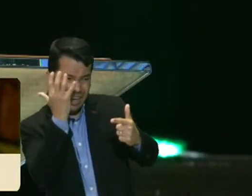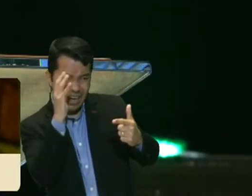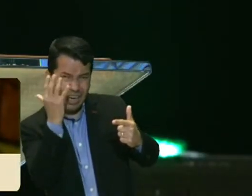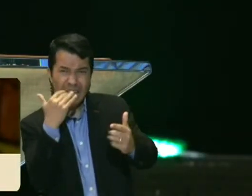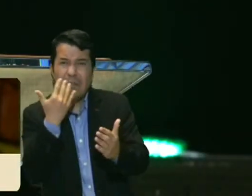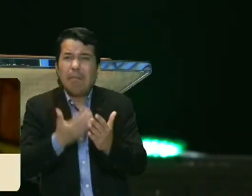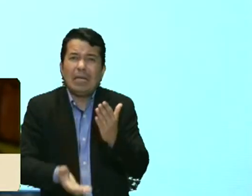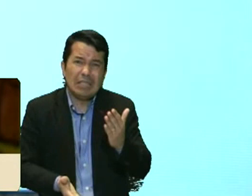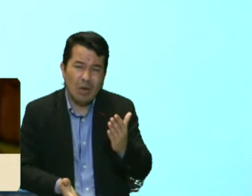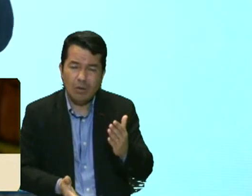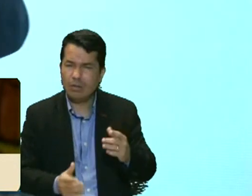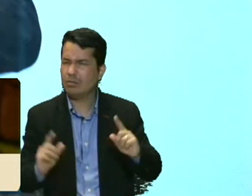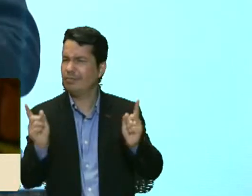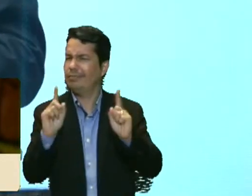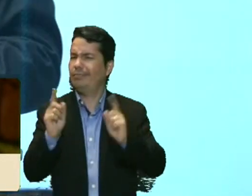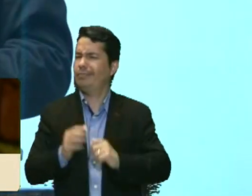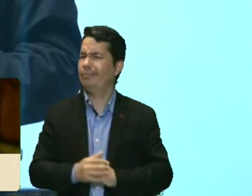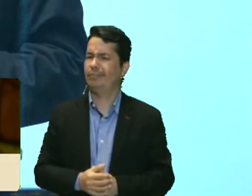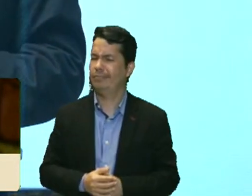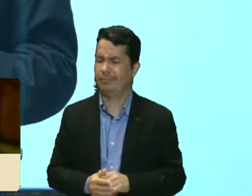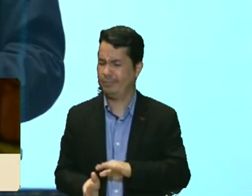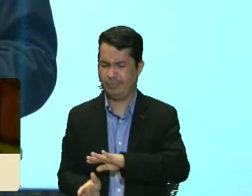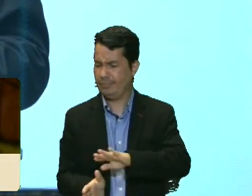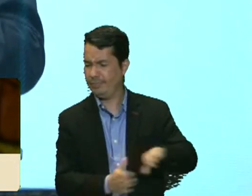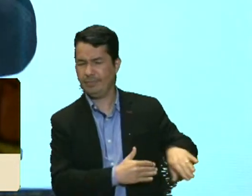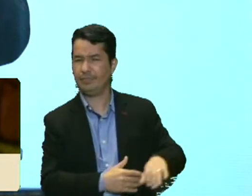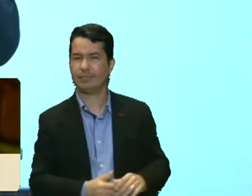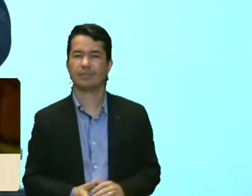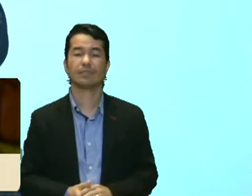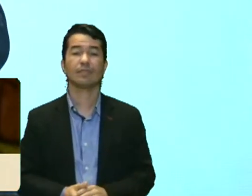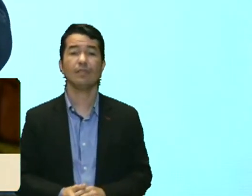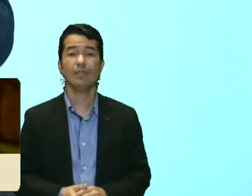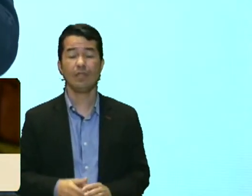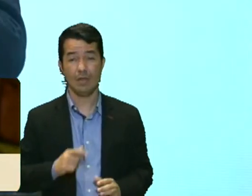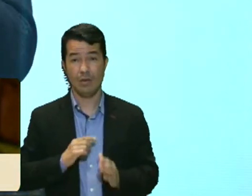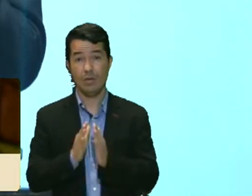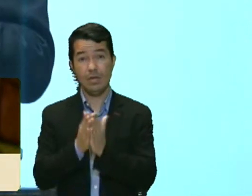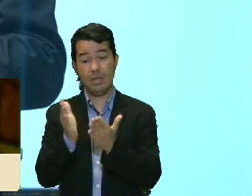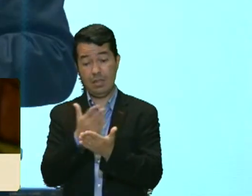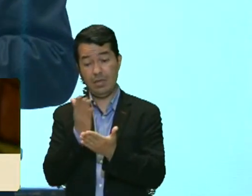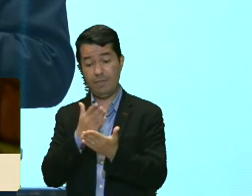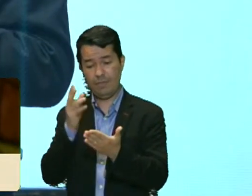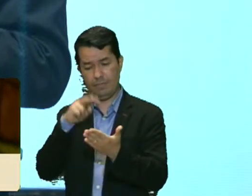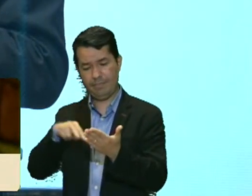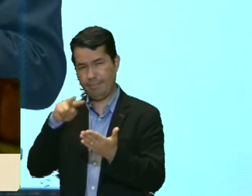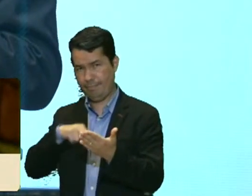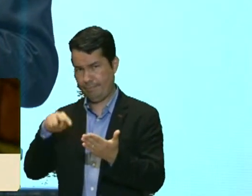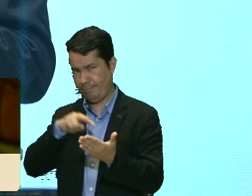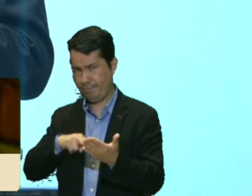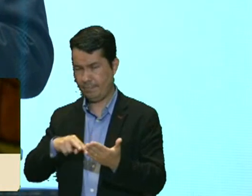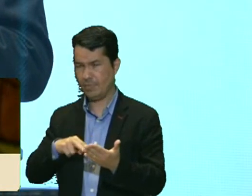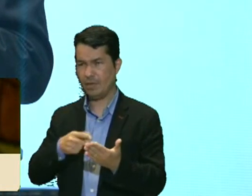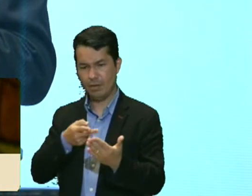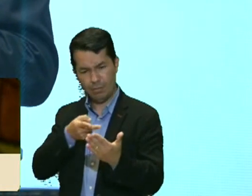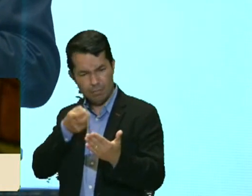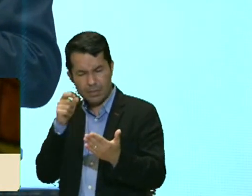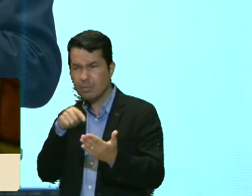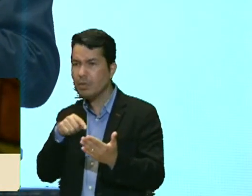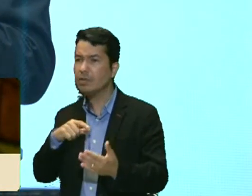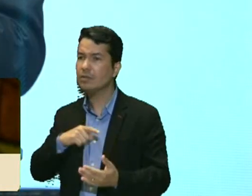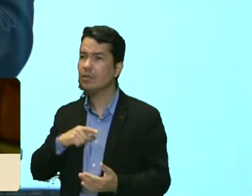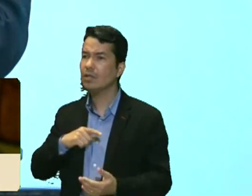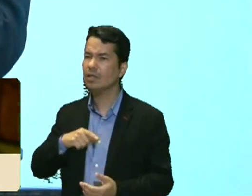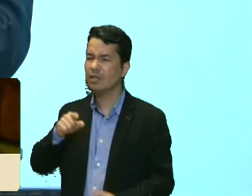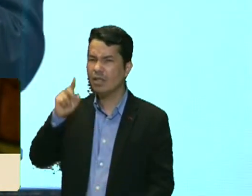Eu estava lendo um livro e lá teve uma citação tão interessante, e dizia assim, que depois que as bombas da Segunda Guerra Mundial